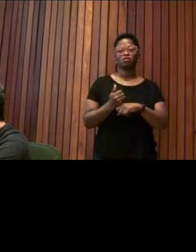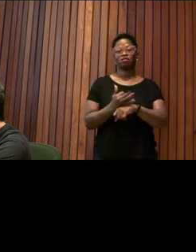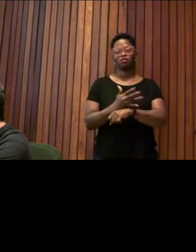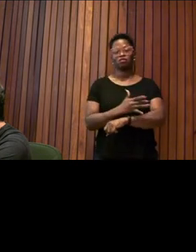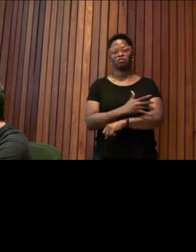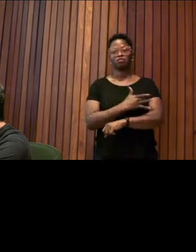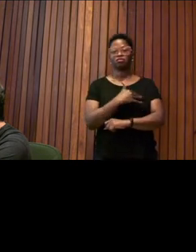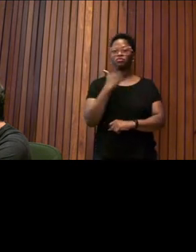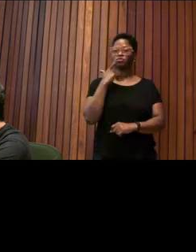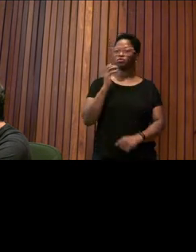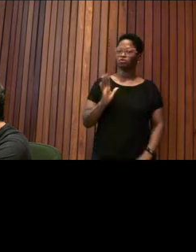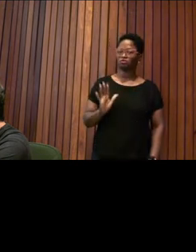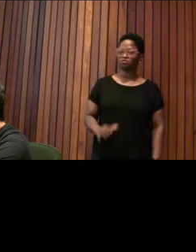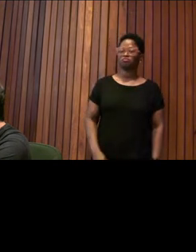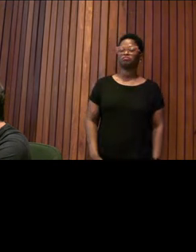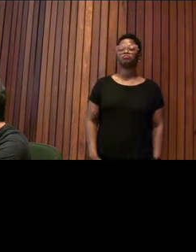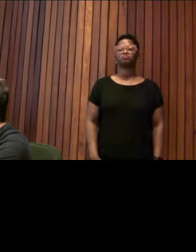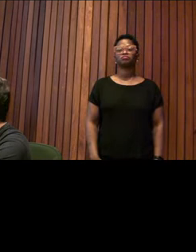com